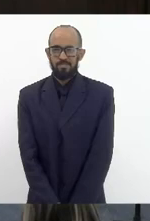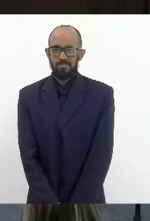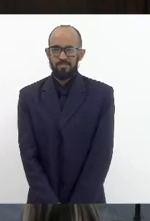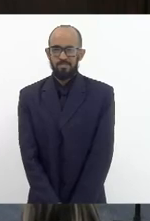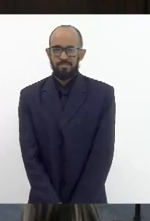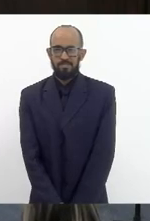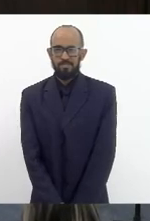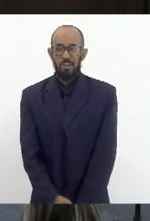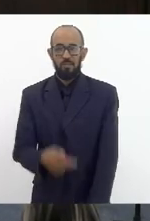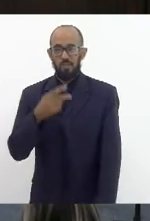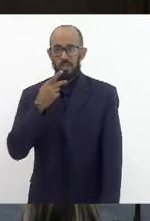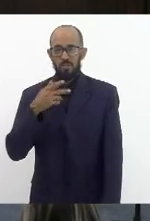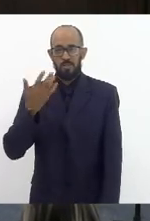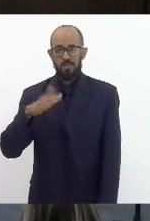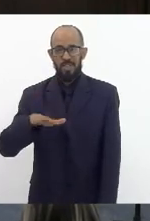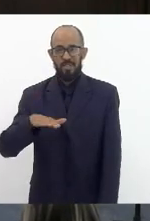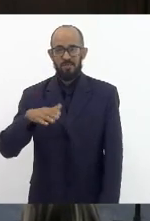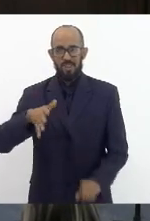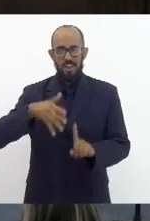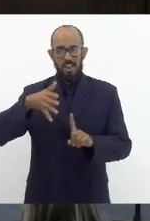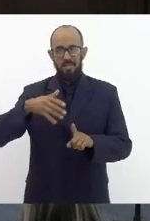Falou que não quer falar porque não guarda a gente.